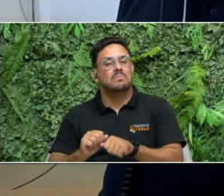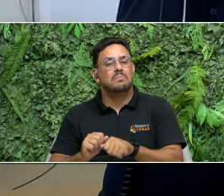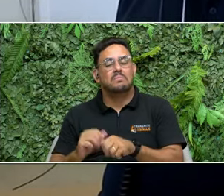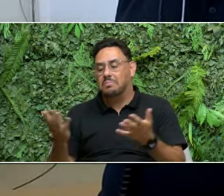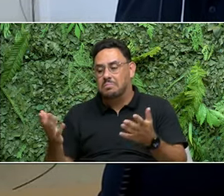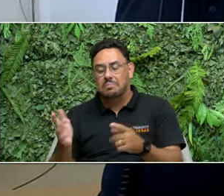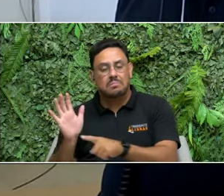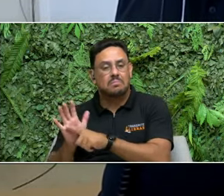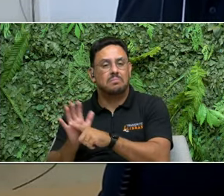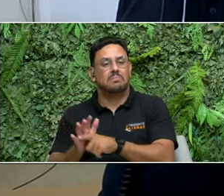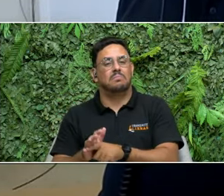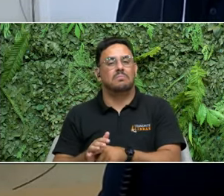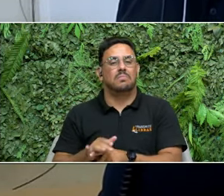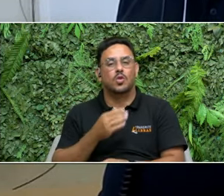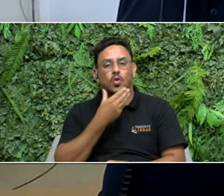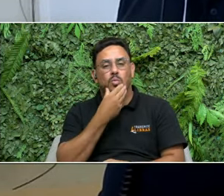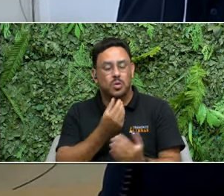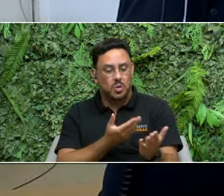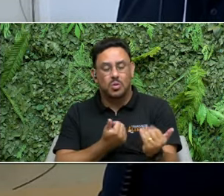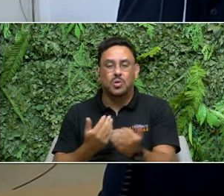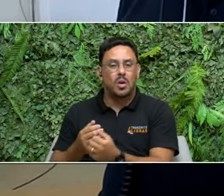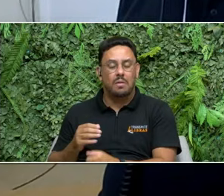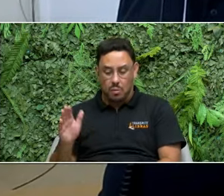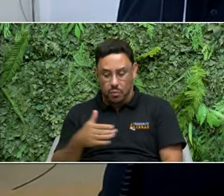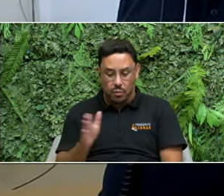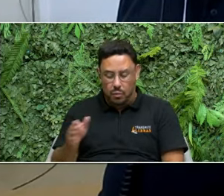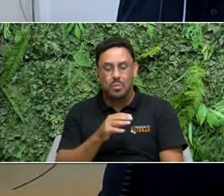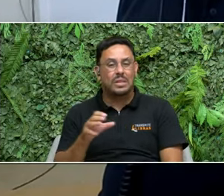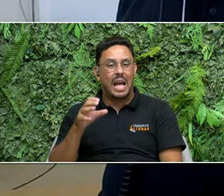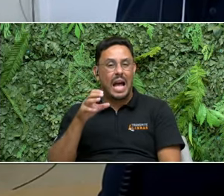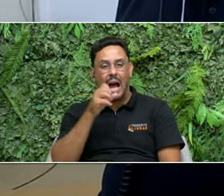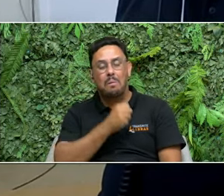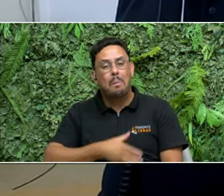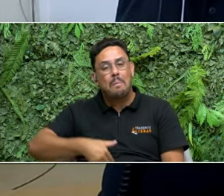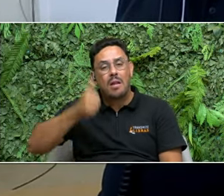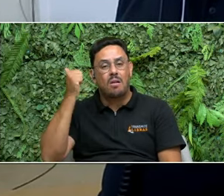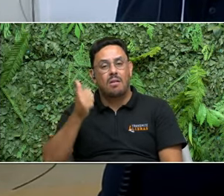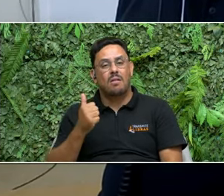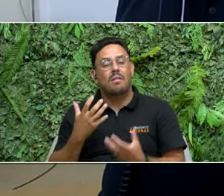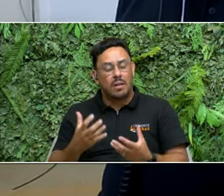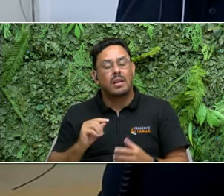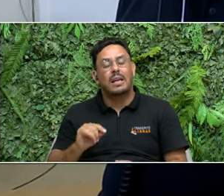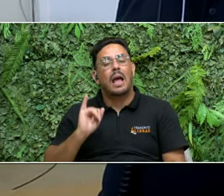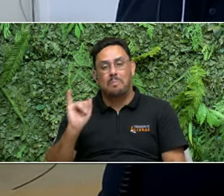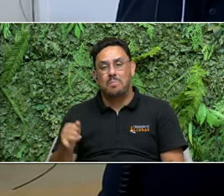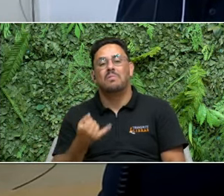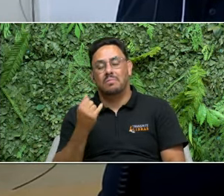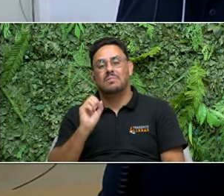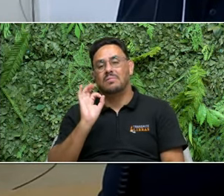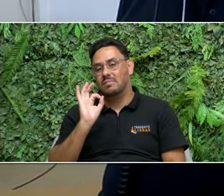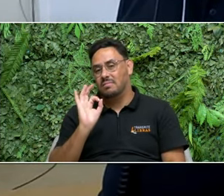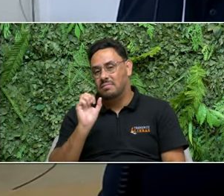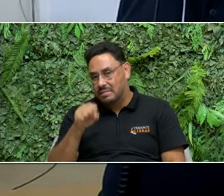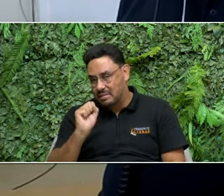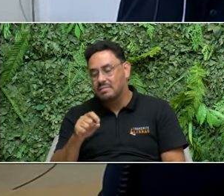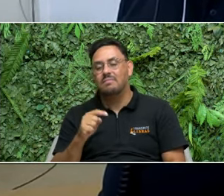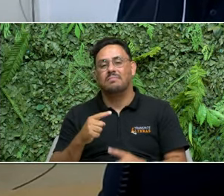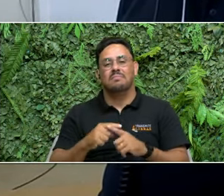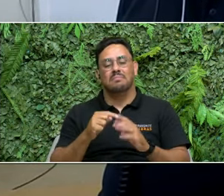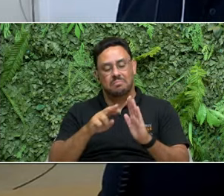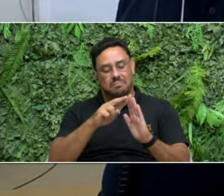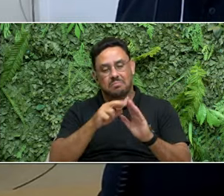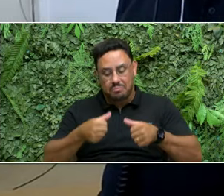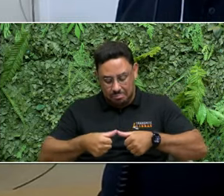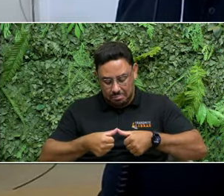porque não é possível o menino tá pedindo passagem tá voando esperava que ele fosse aproveitado sim vi o Bob naquela escalação que a gente imaginou com Três